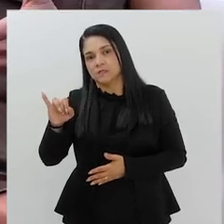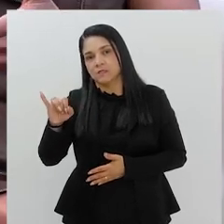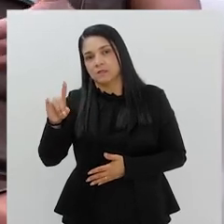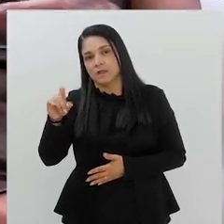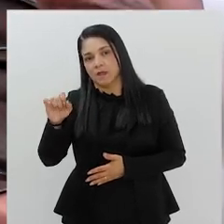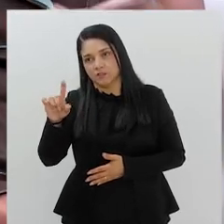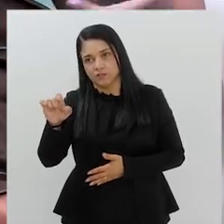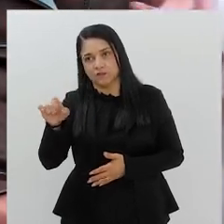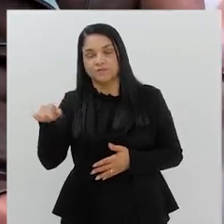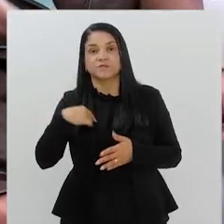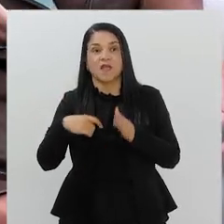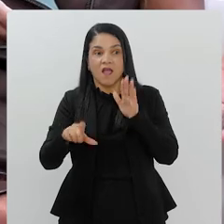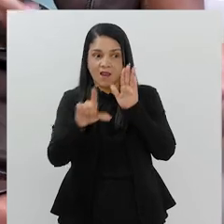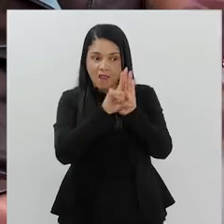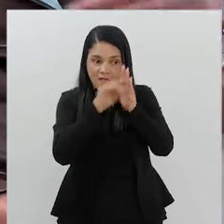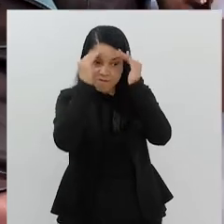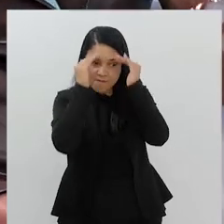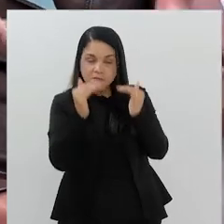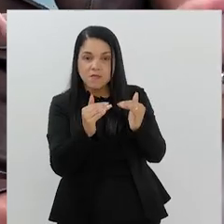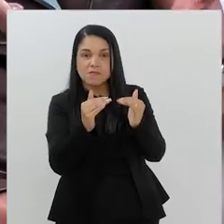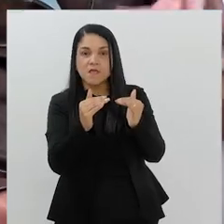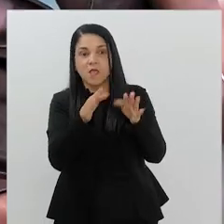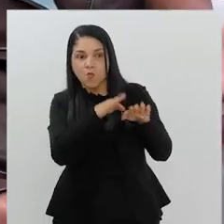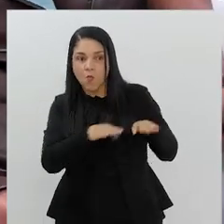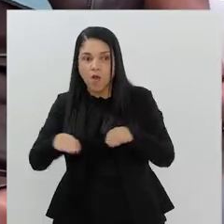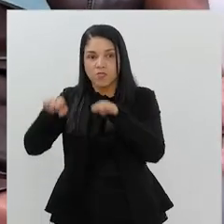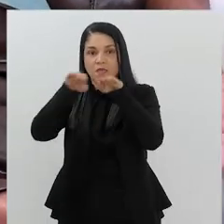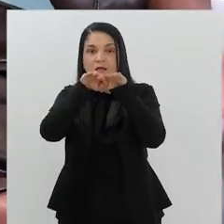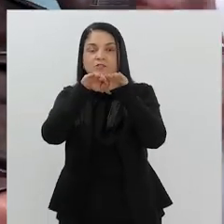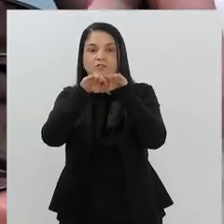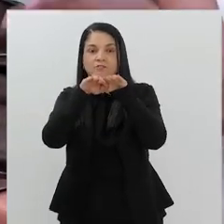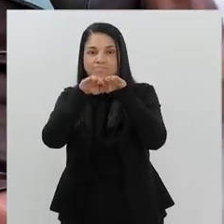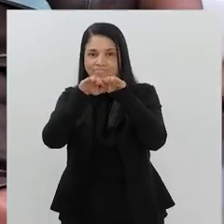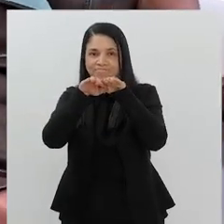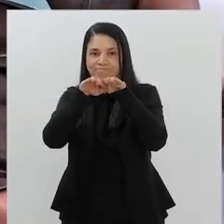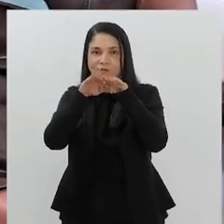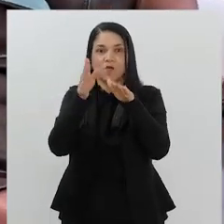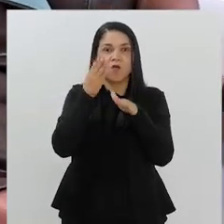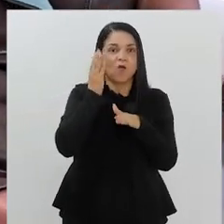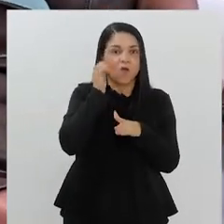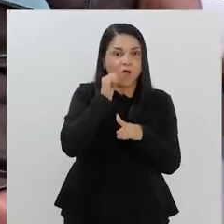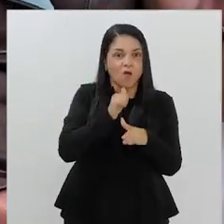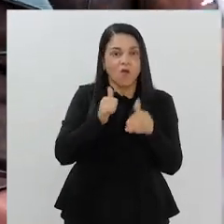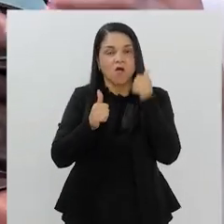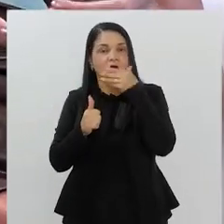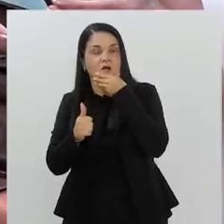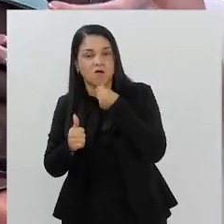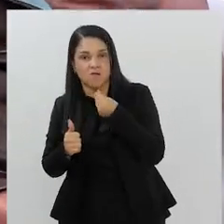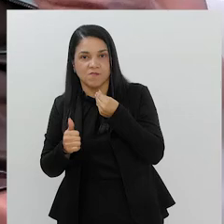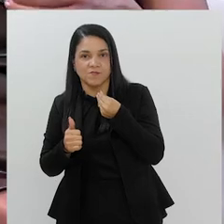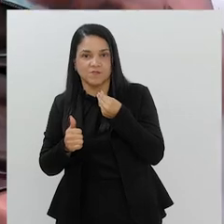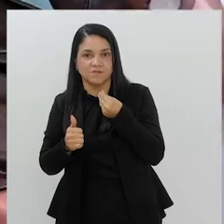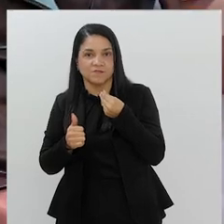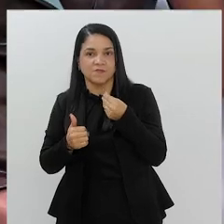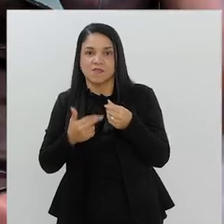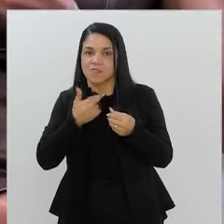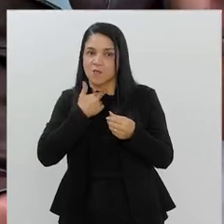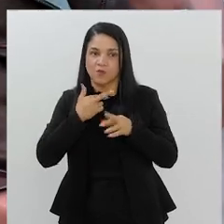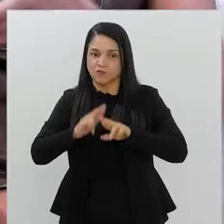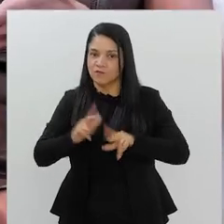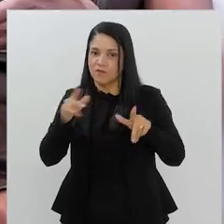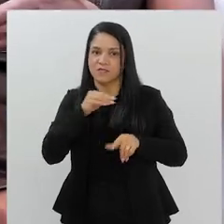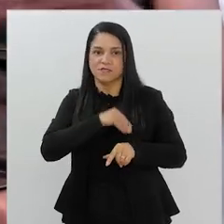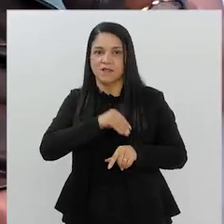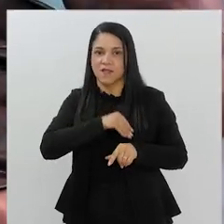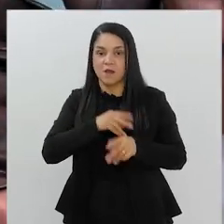minimamente as pessoas respeitassem a lei manda ter a igualdade não pode ter diferença né para eh homens